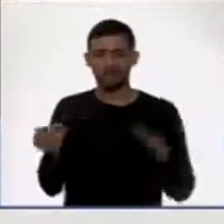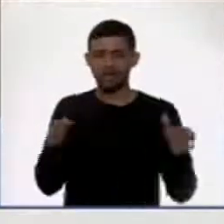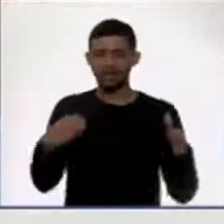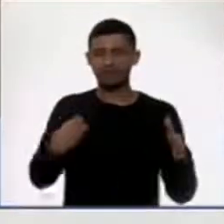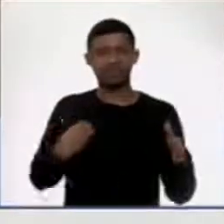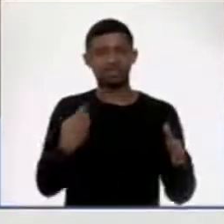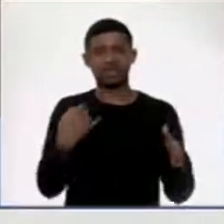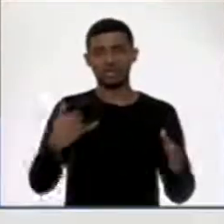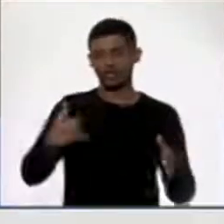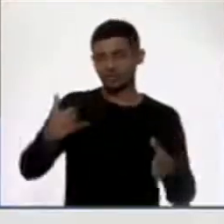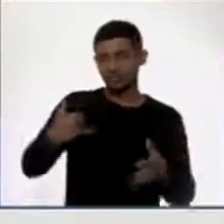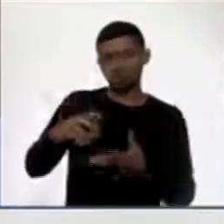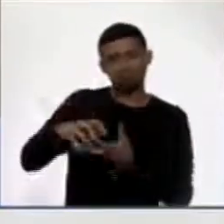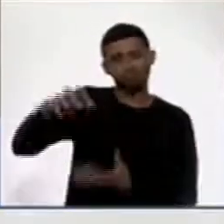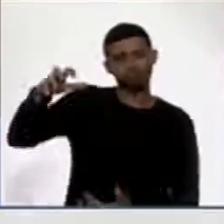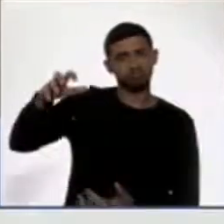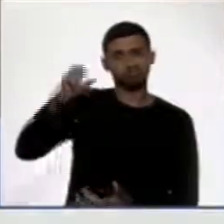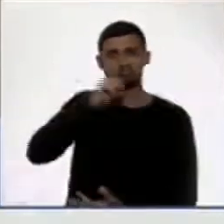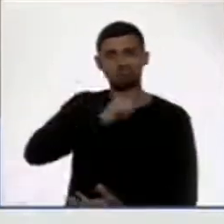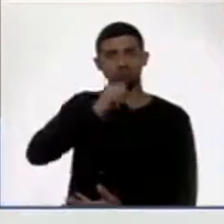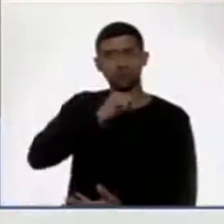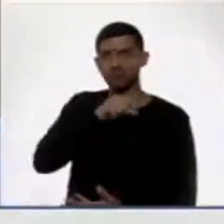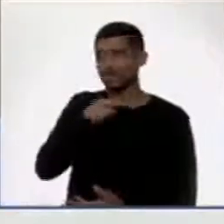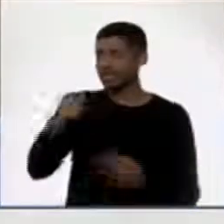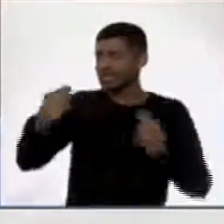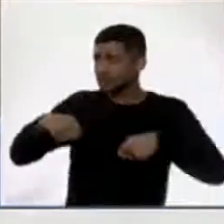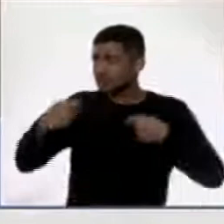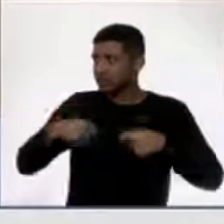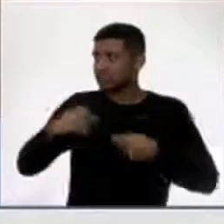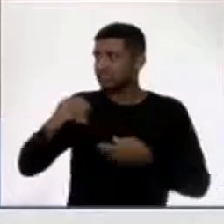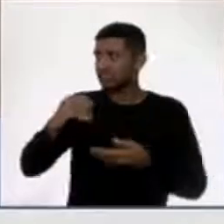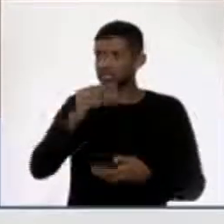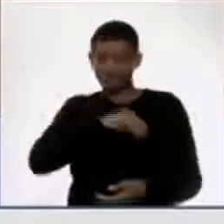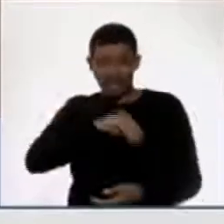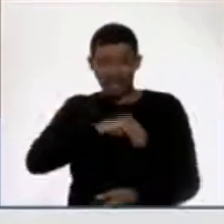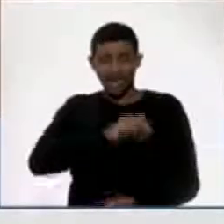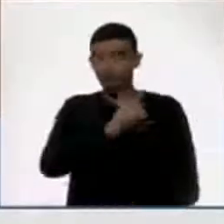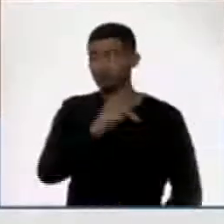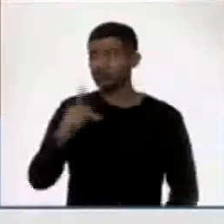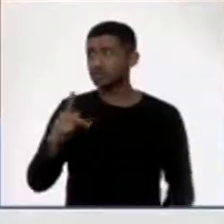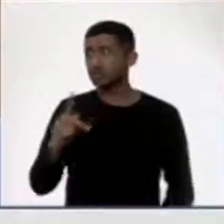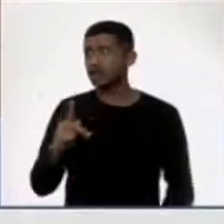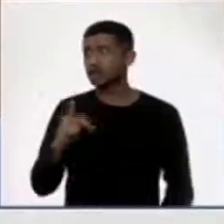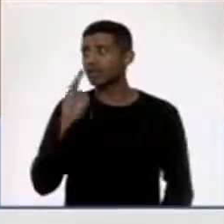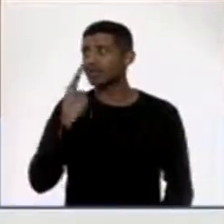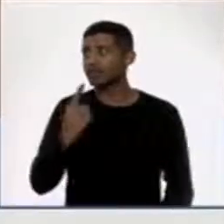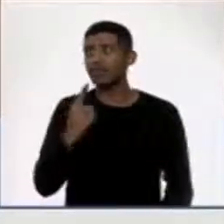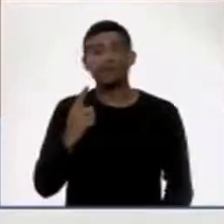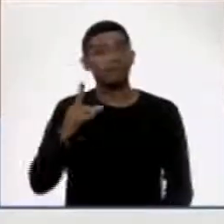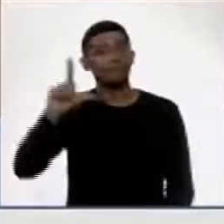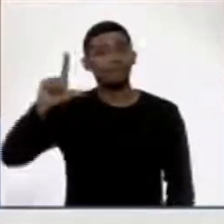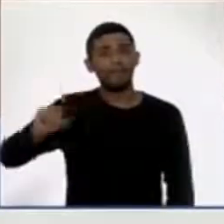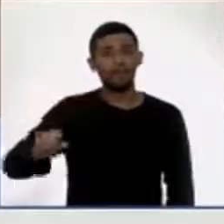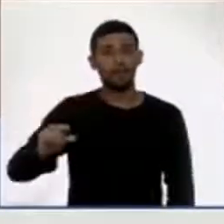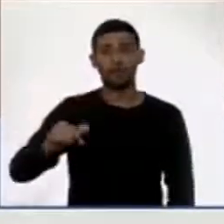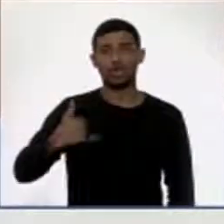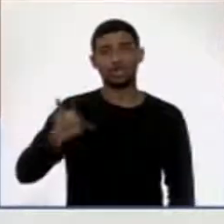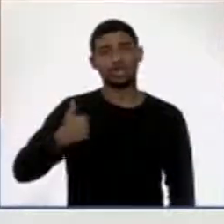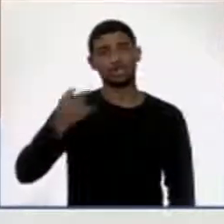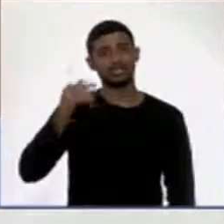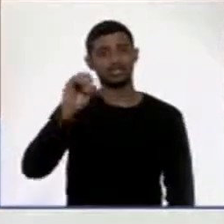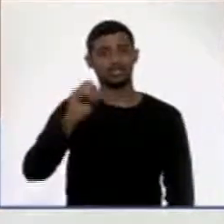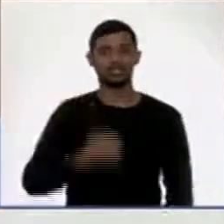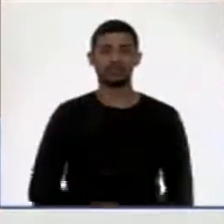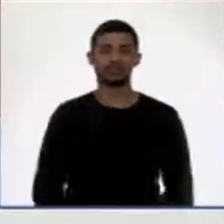os idosos que precisam receber o benefício de prestação continuada é menor que 70 anos.